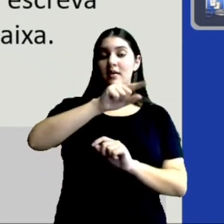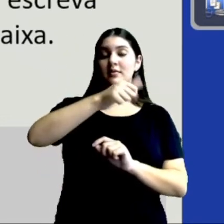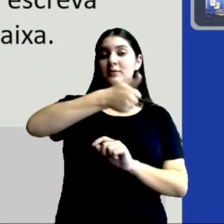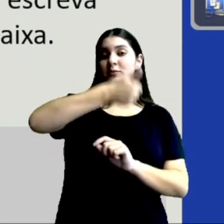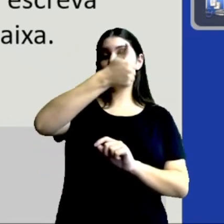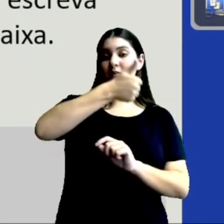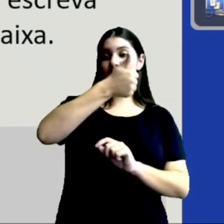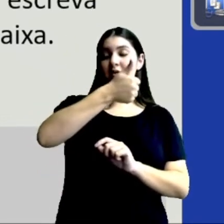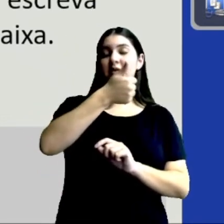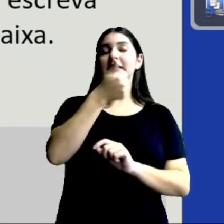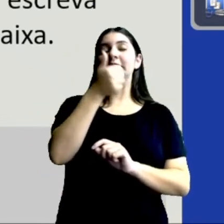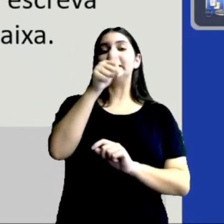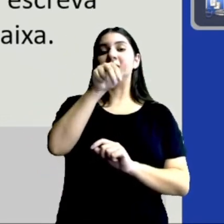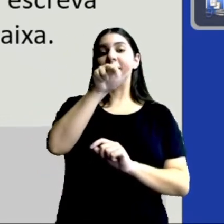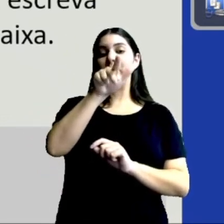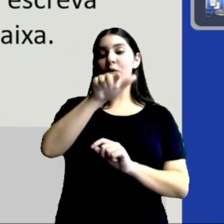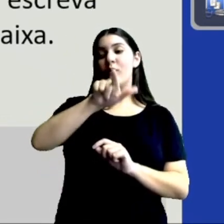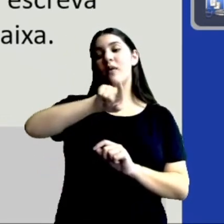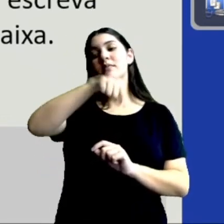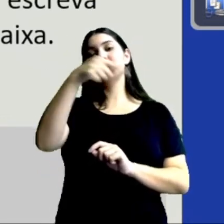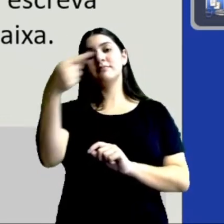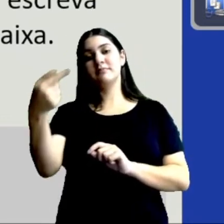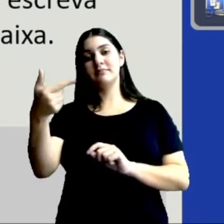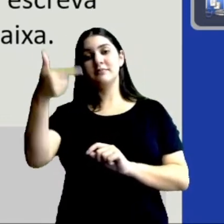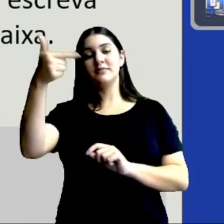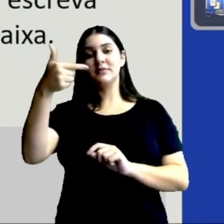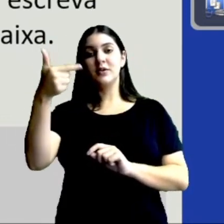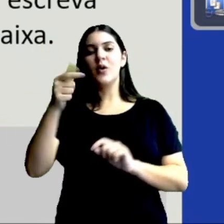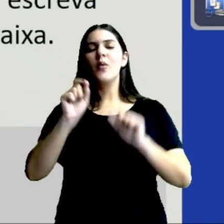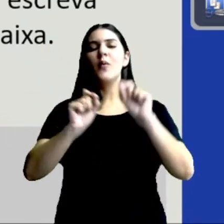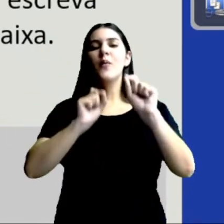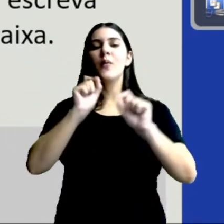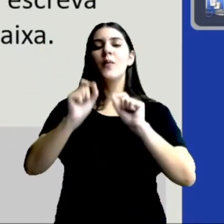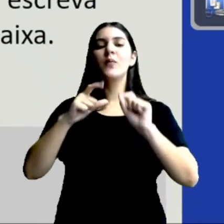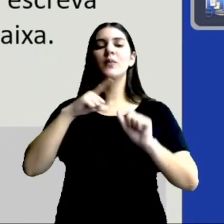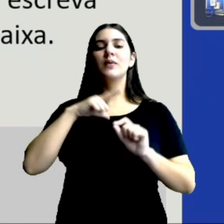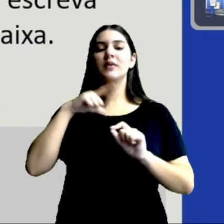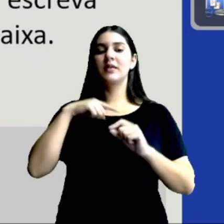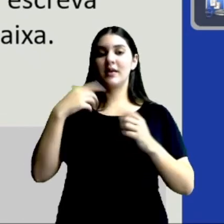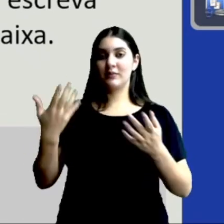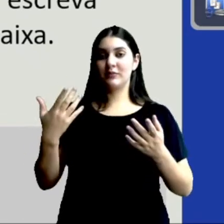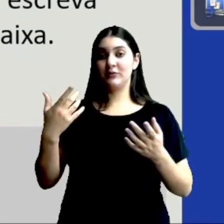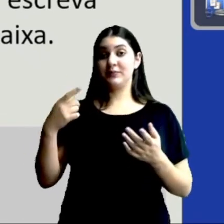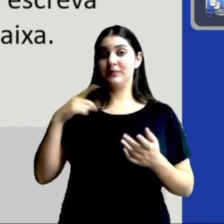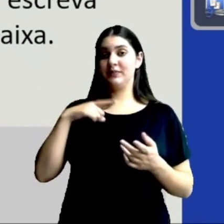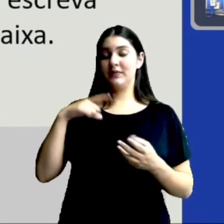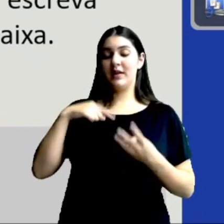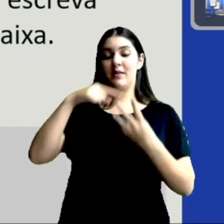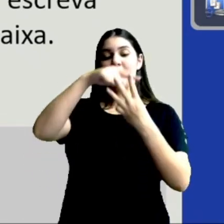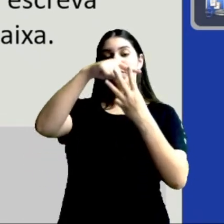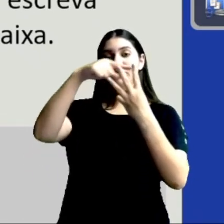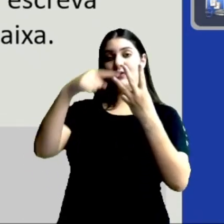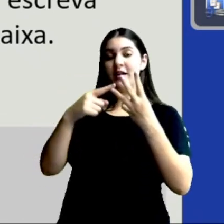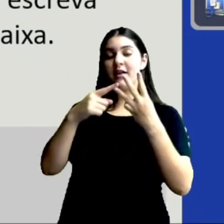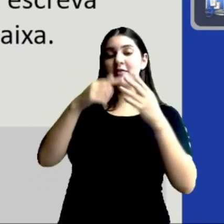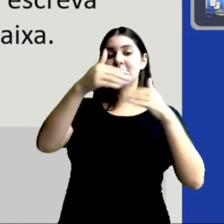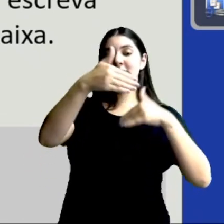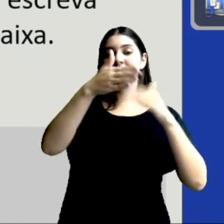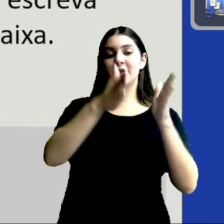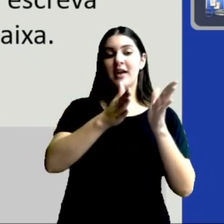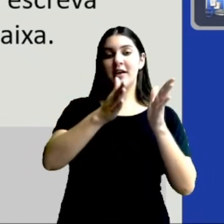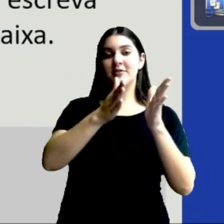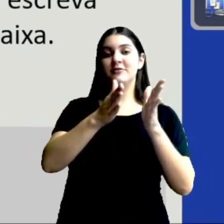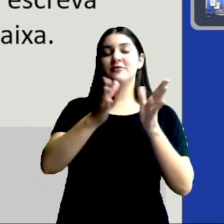igual à quantidade do segundo membro. E o que a gente tem aqui? Então, nota que nós temos 3 caixas fechadas,